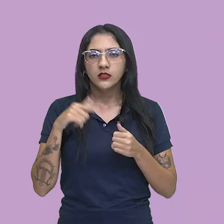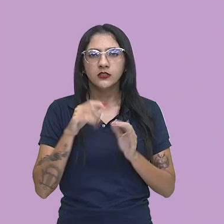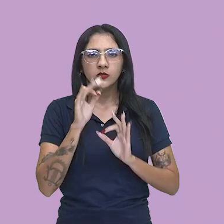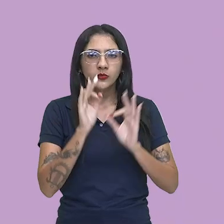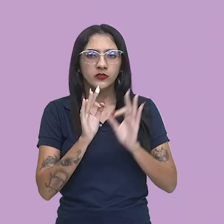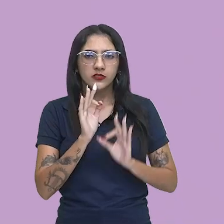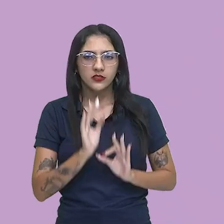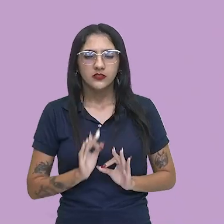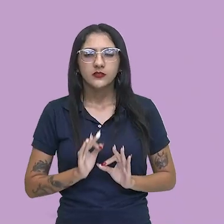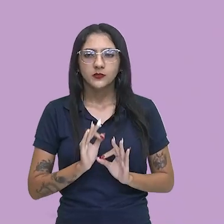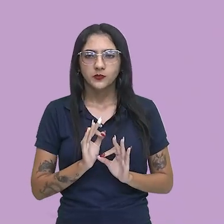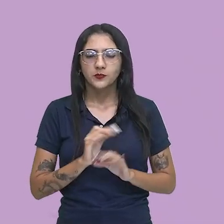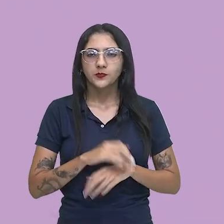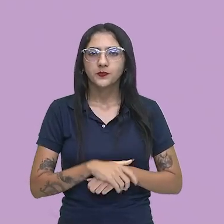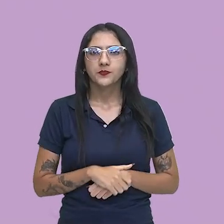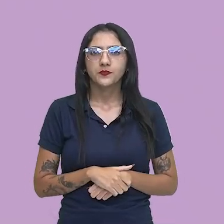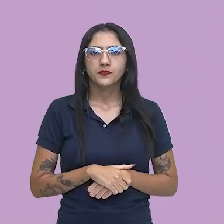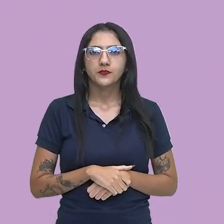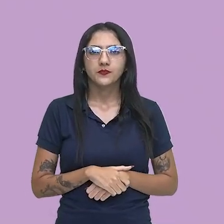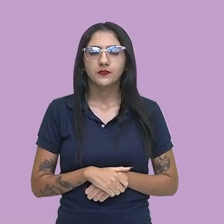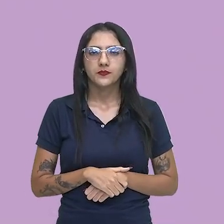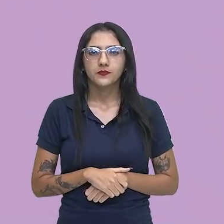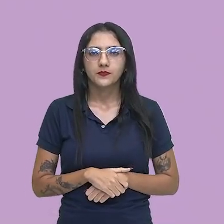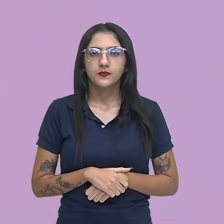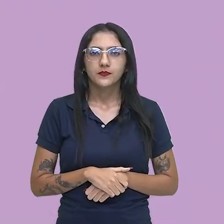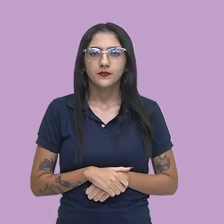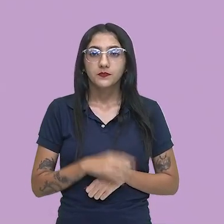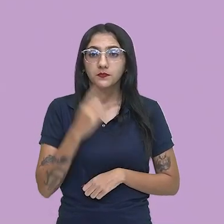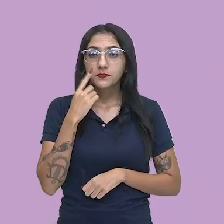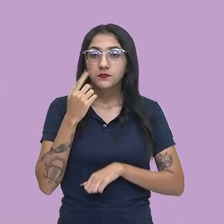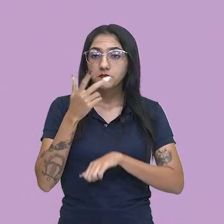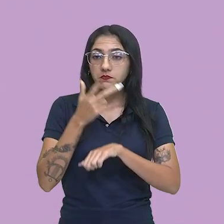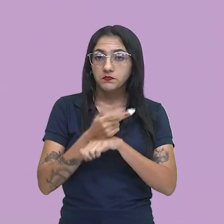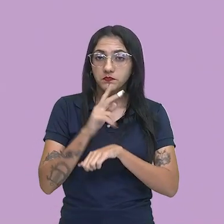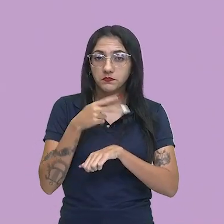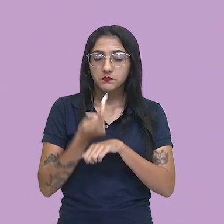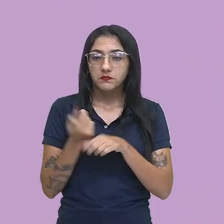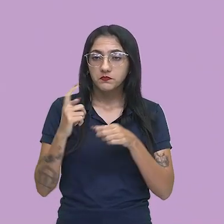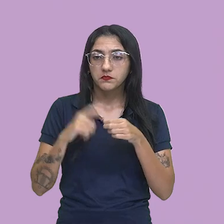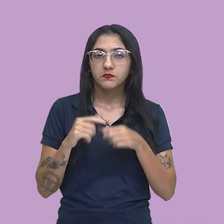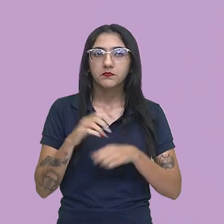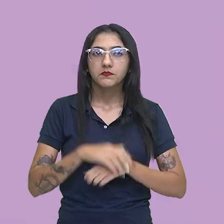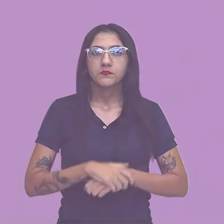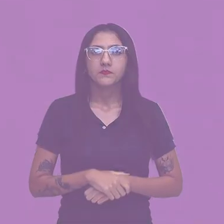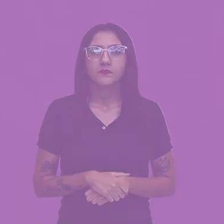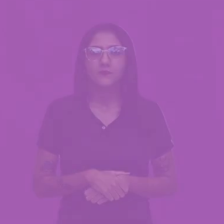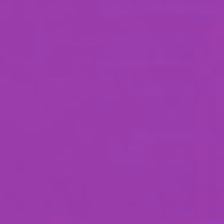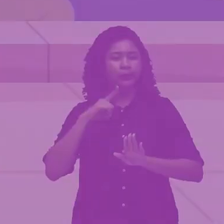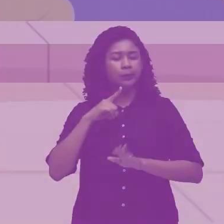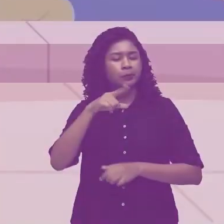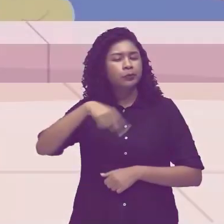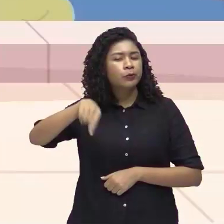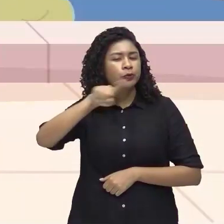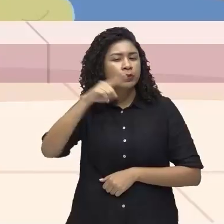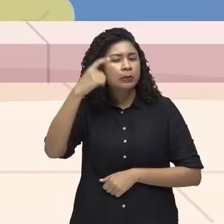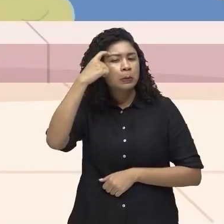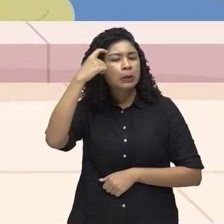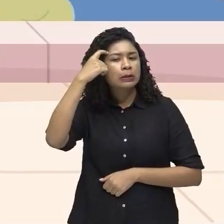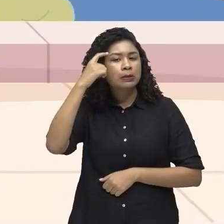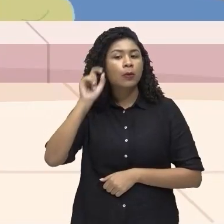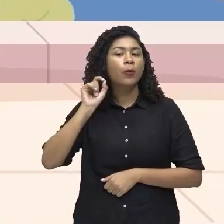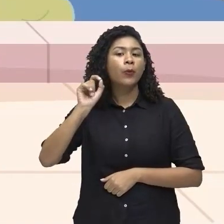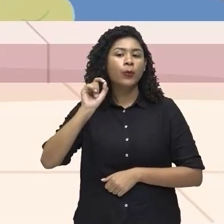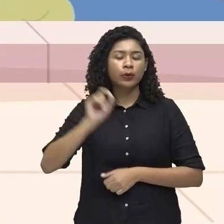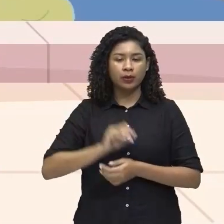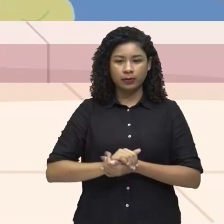aí das áreas, tá bom? Vamos para o nosso vídeo, daqui a pouco a gente retorna com mais conteúdo. Você já parou para pensar como